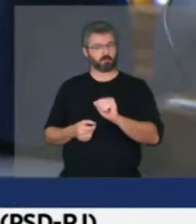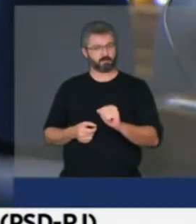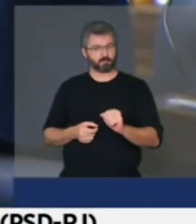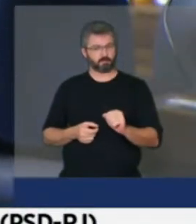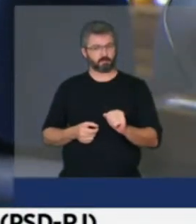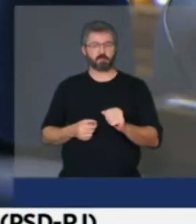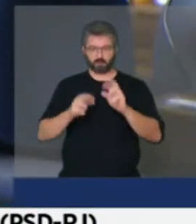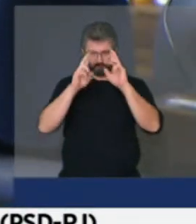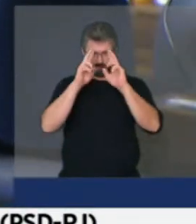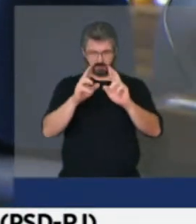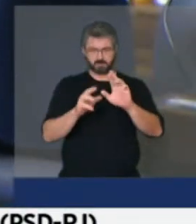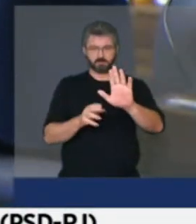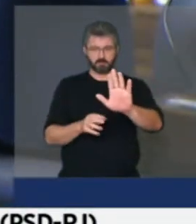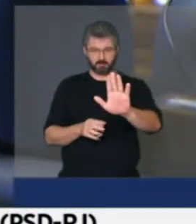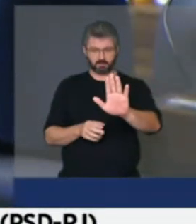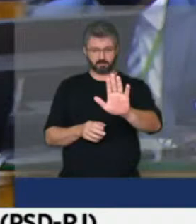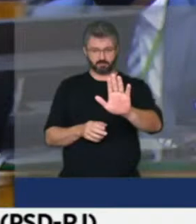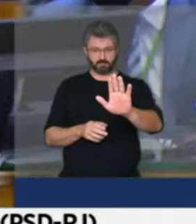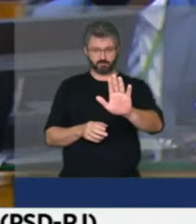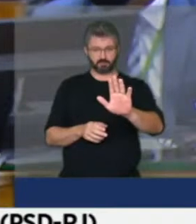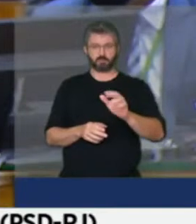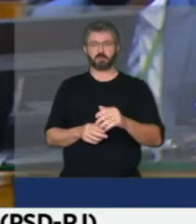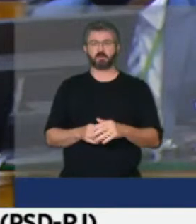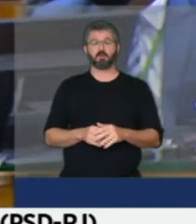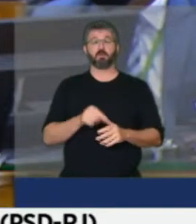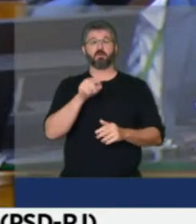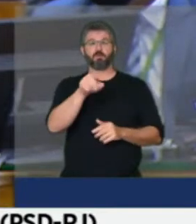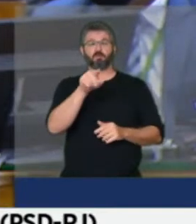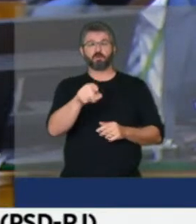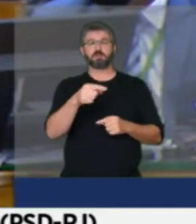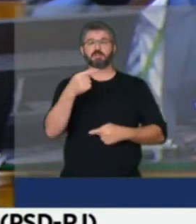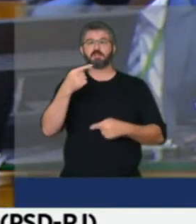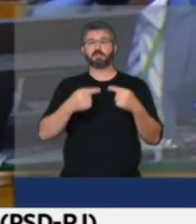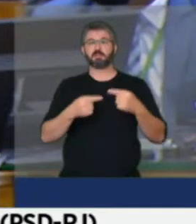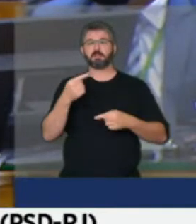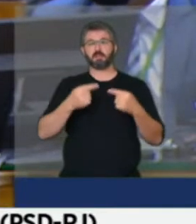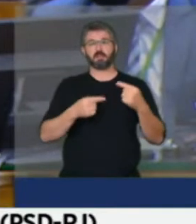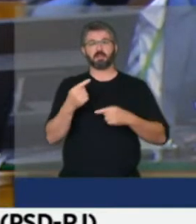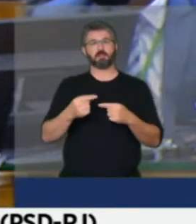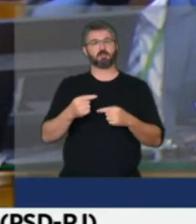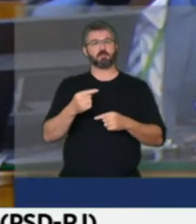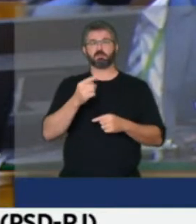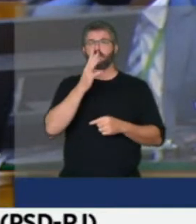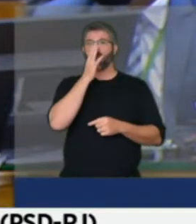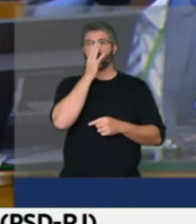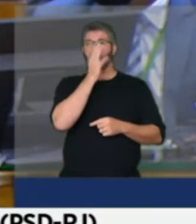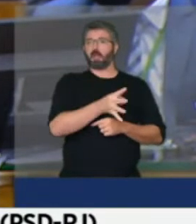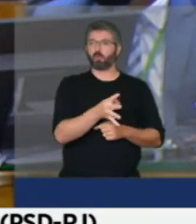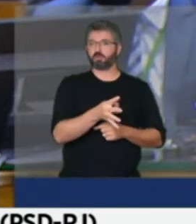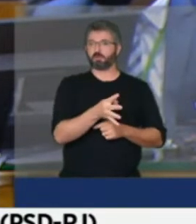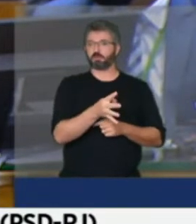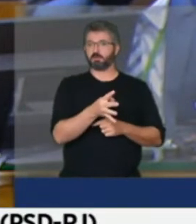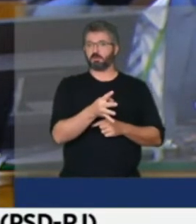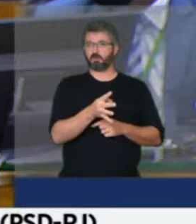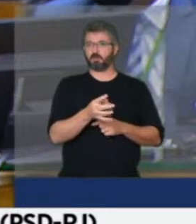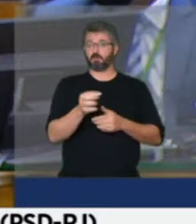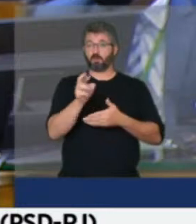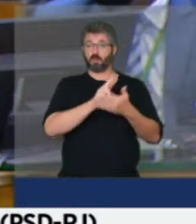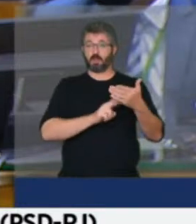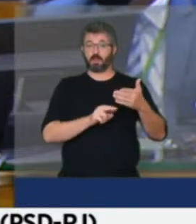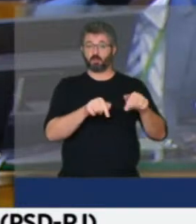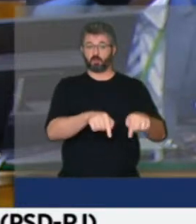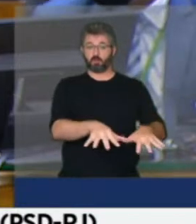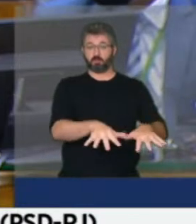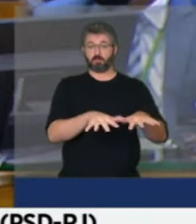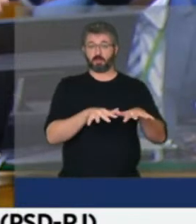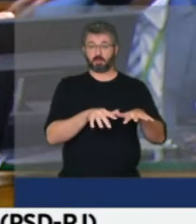todo respeito, terminou. Só que Vossa Excelência está entrando numa ilação. O relator de plenário será